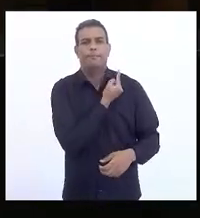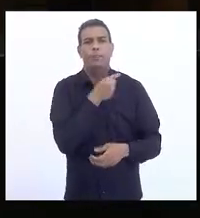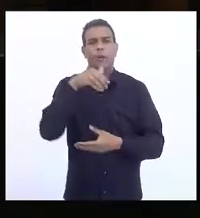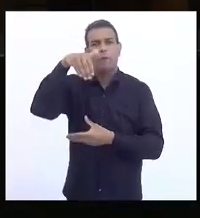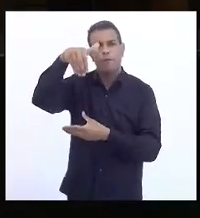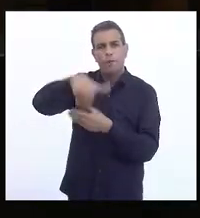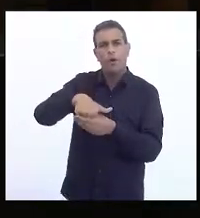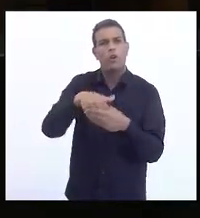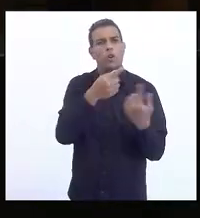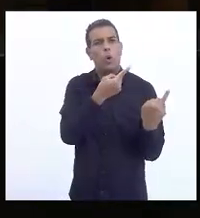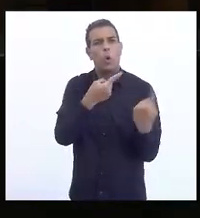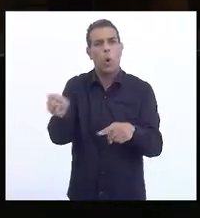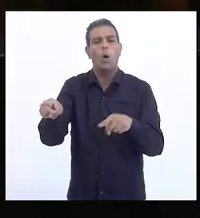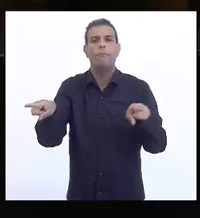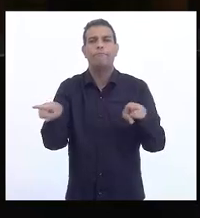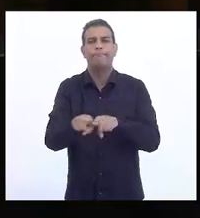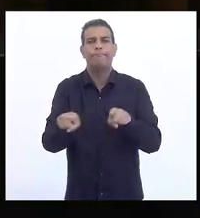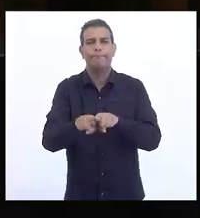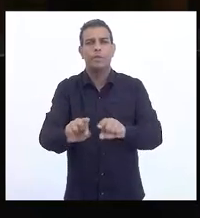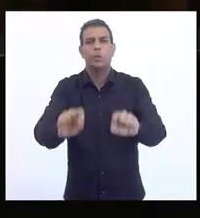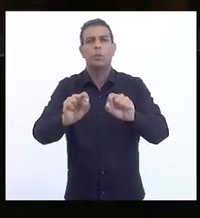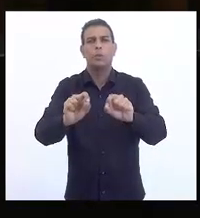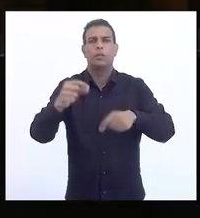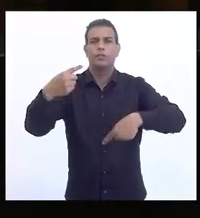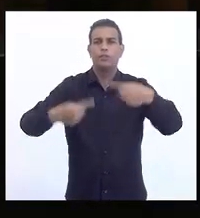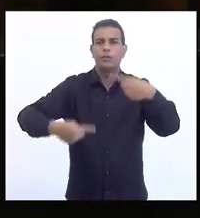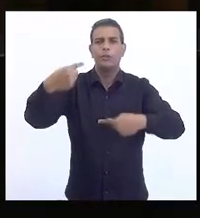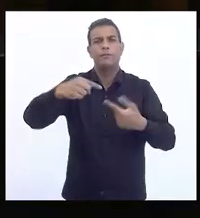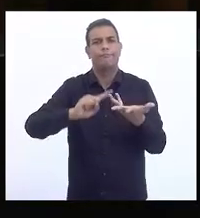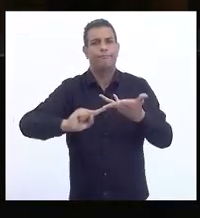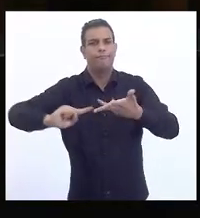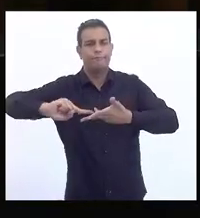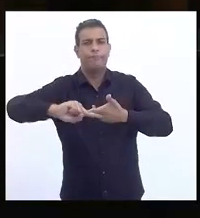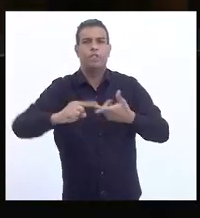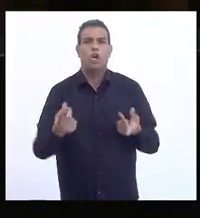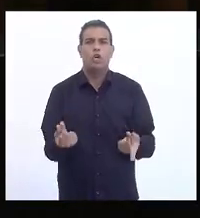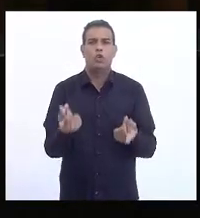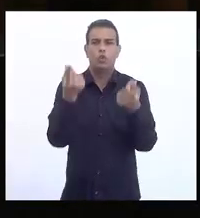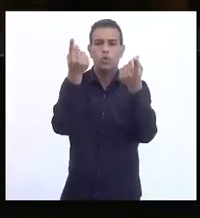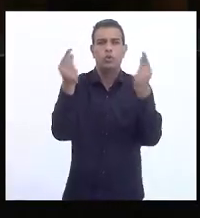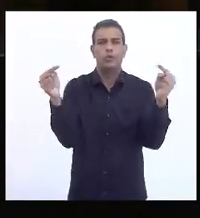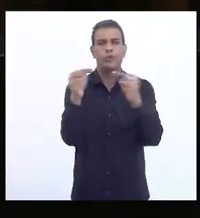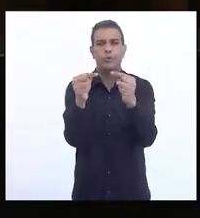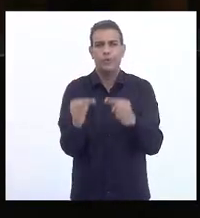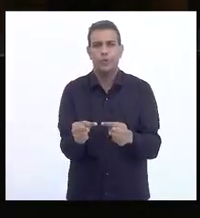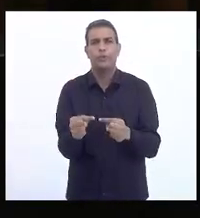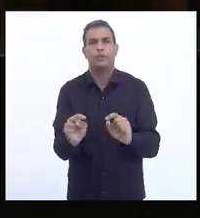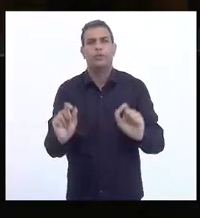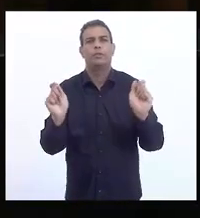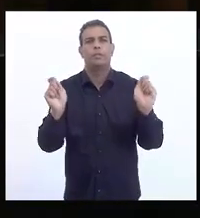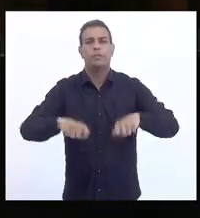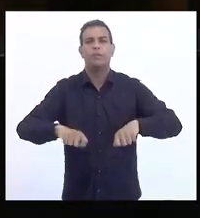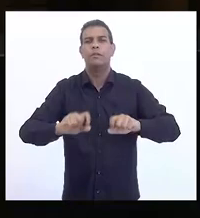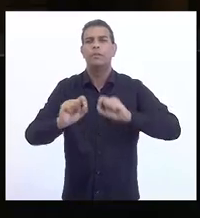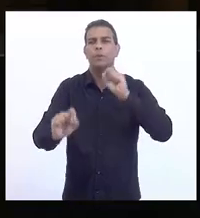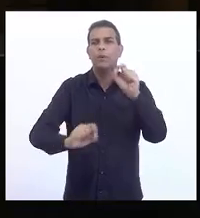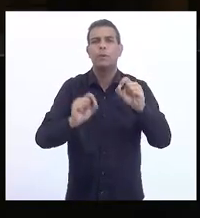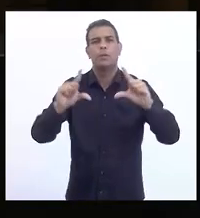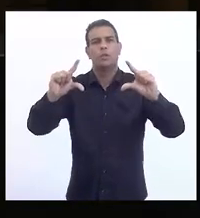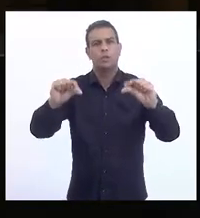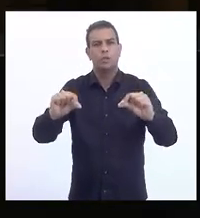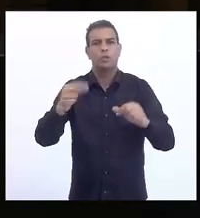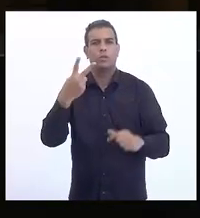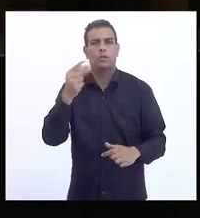votamos contra aqui dentro dessa casa, as despesas com juros de amortização da dívida sofrerá, sim, uma redução